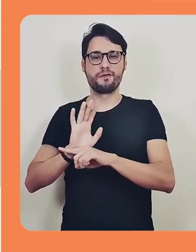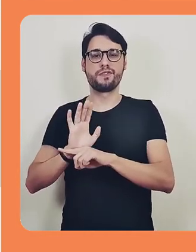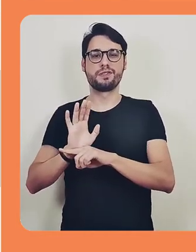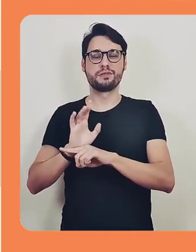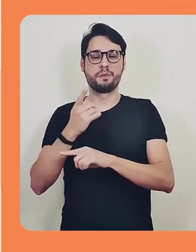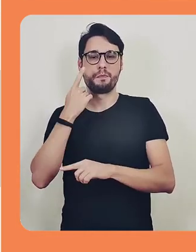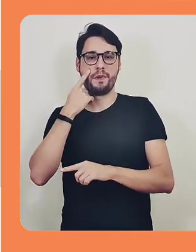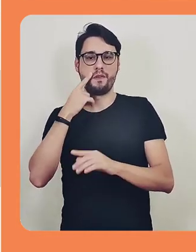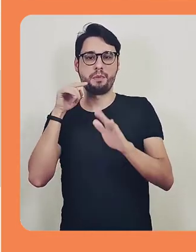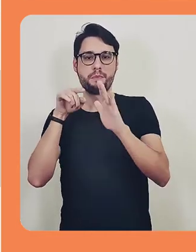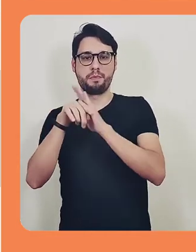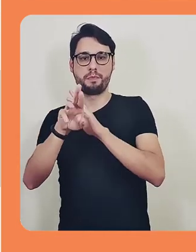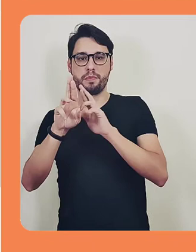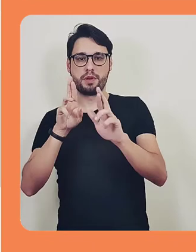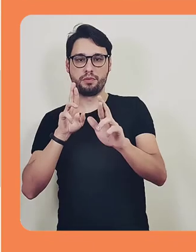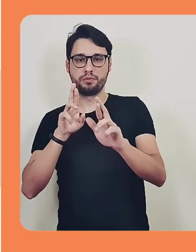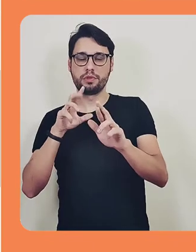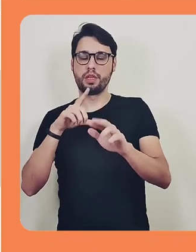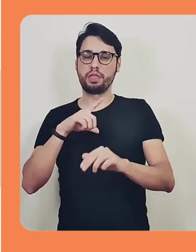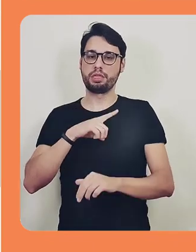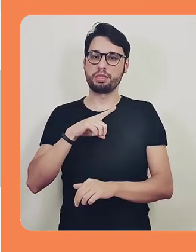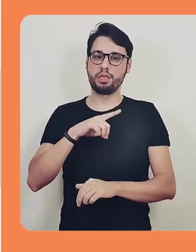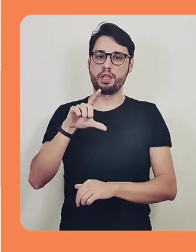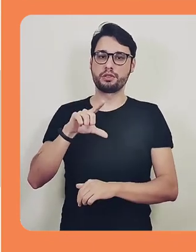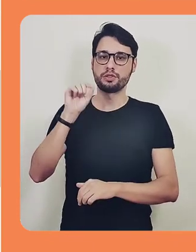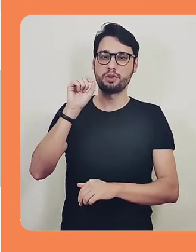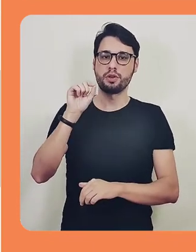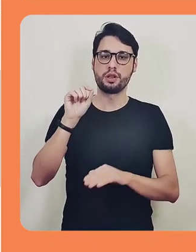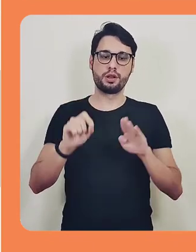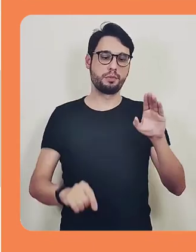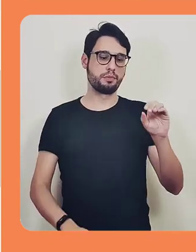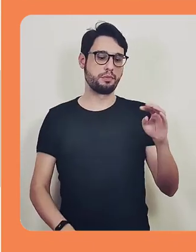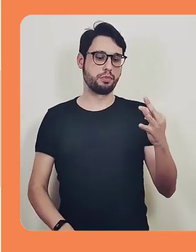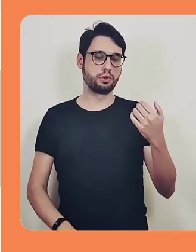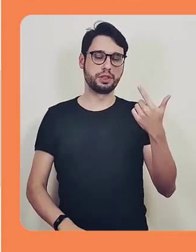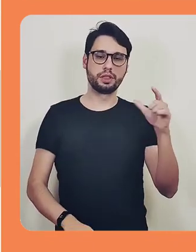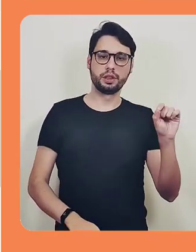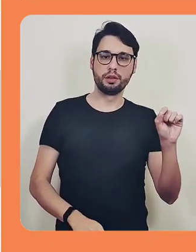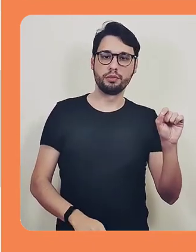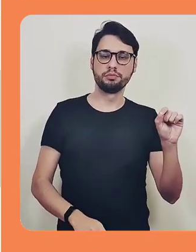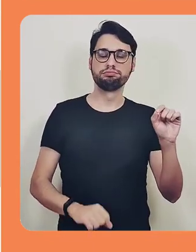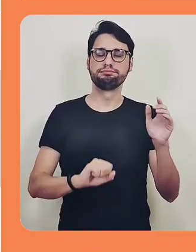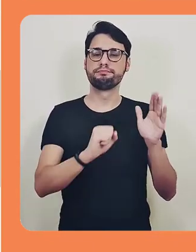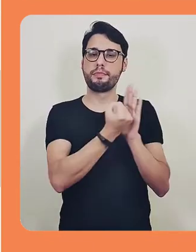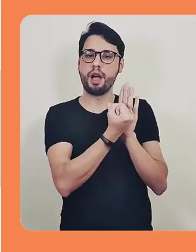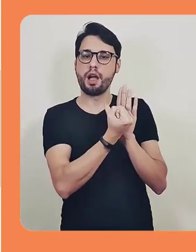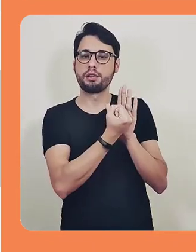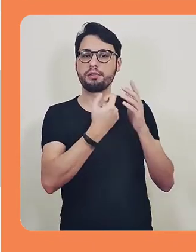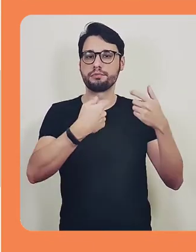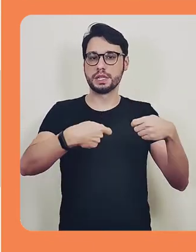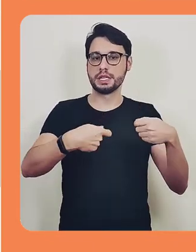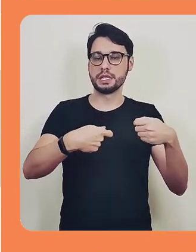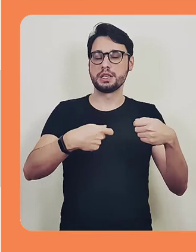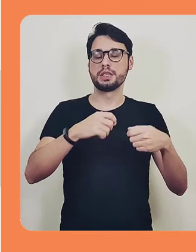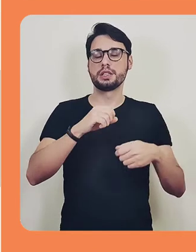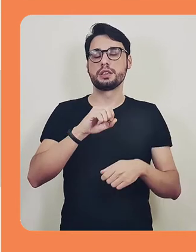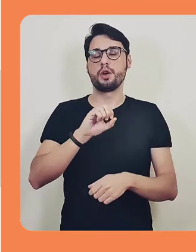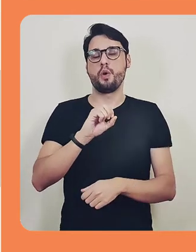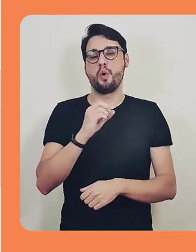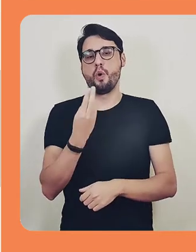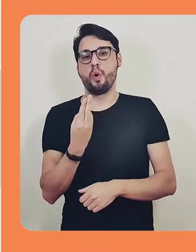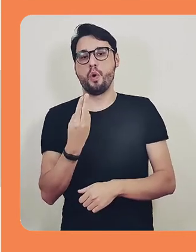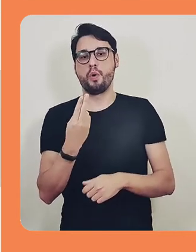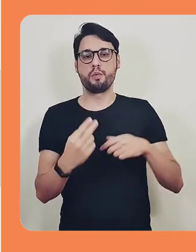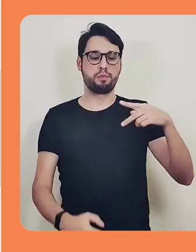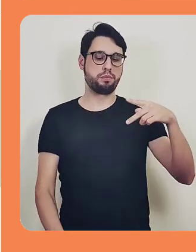atividades. Então, eu escolhi 10 segundos e eu quero parar o vídeo naquele momento. Novamente, tem a opção de um botão